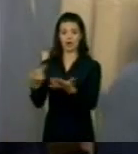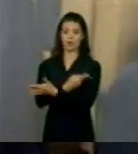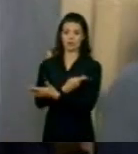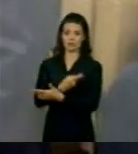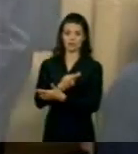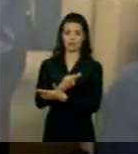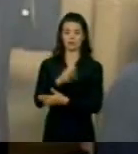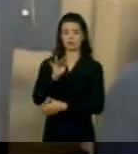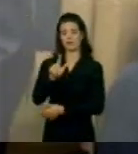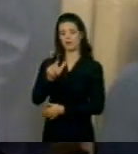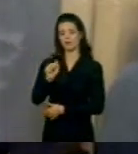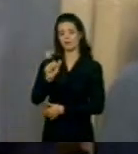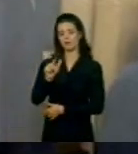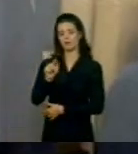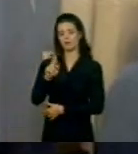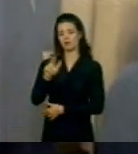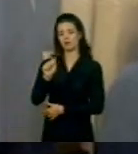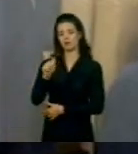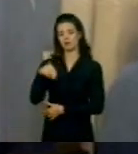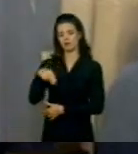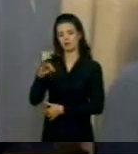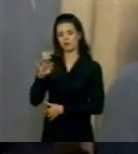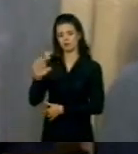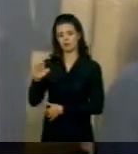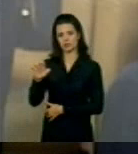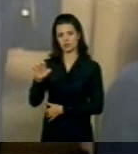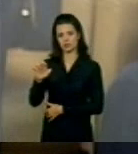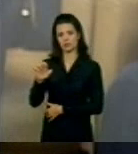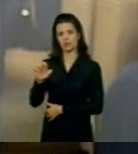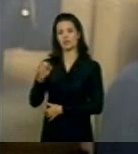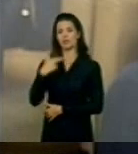quando ali pressuposto, flagrante em crime inafiançável e